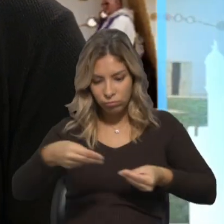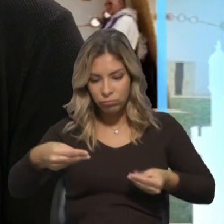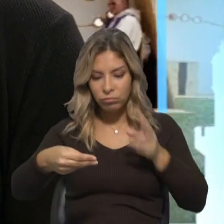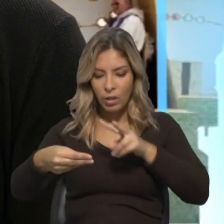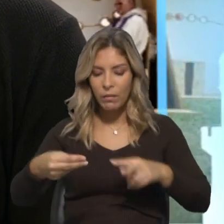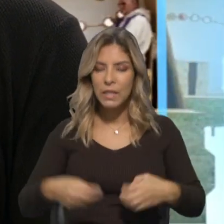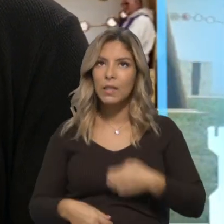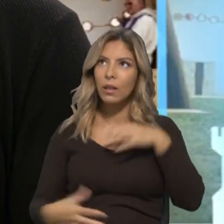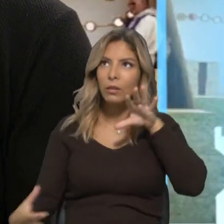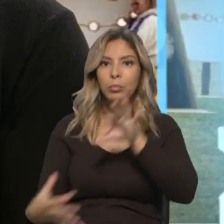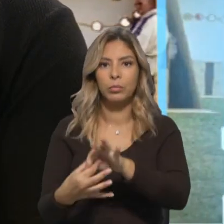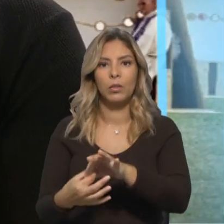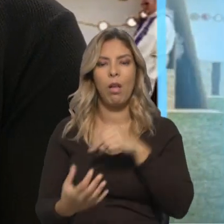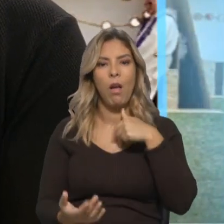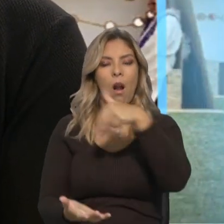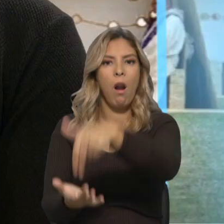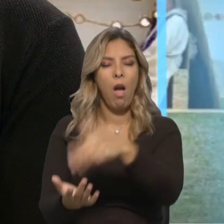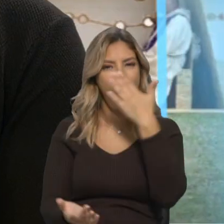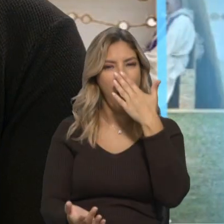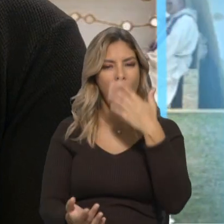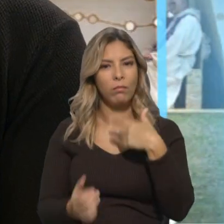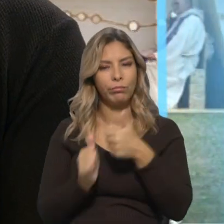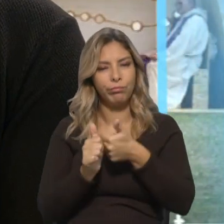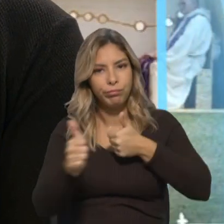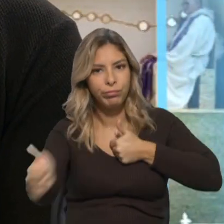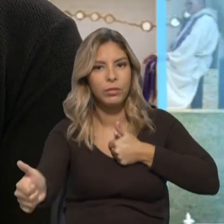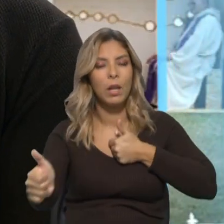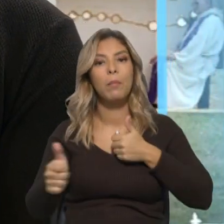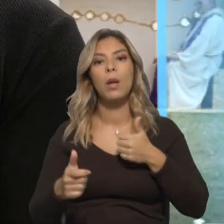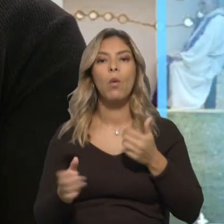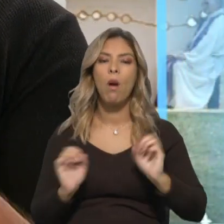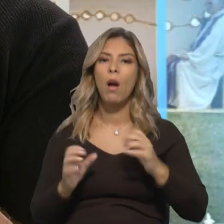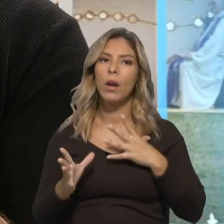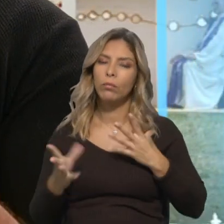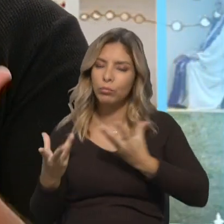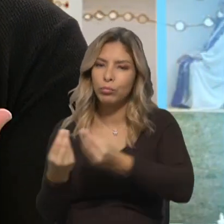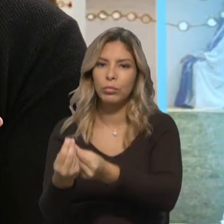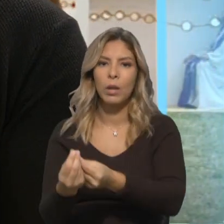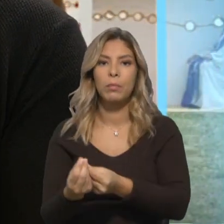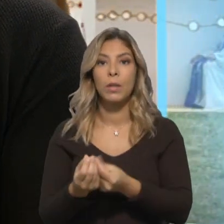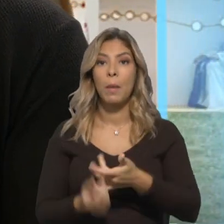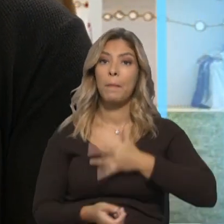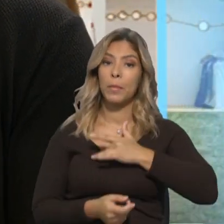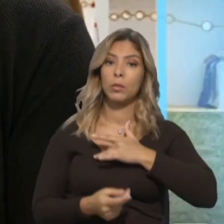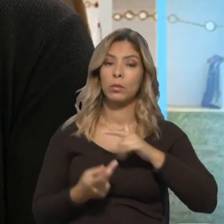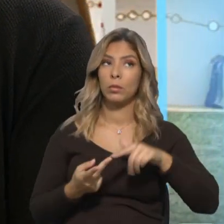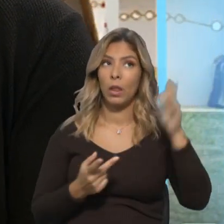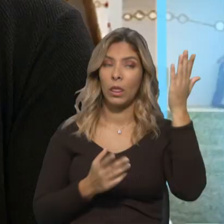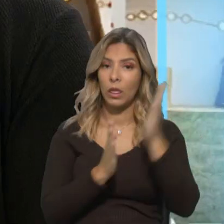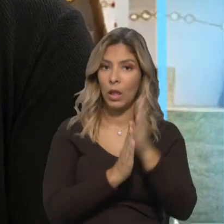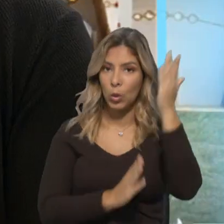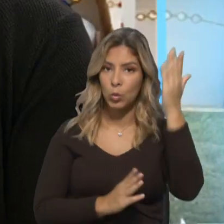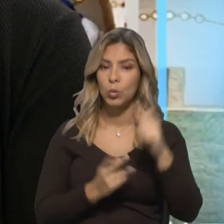esta canonização confirma precisamente o amor enorme e a paixão profunda que ele tinha por Deus, pela humanidade e